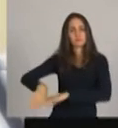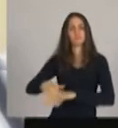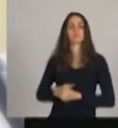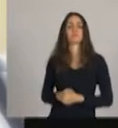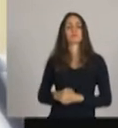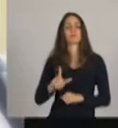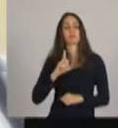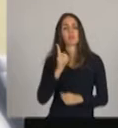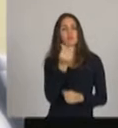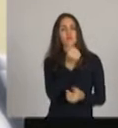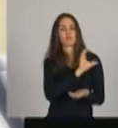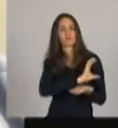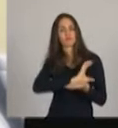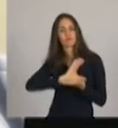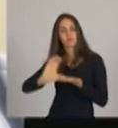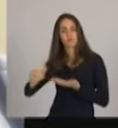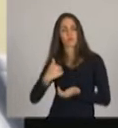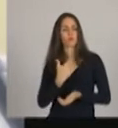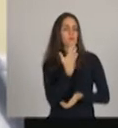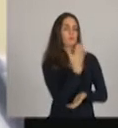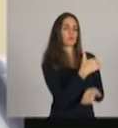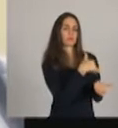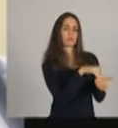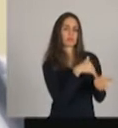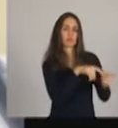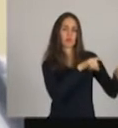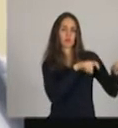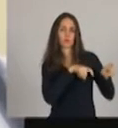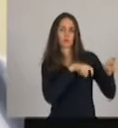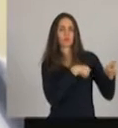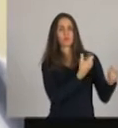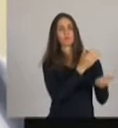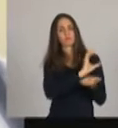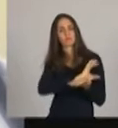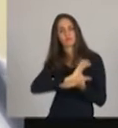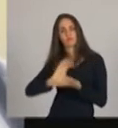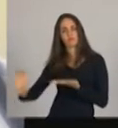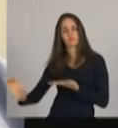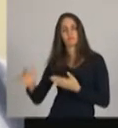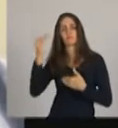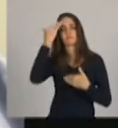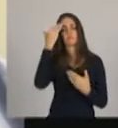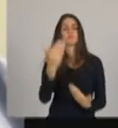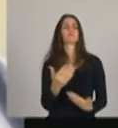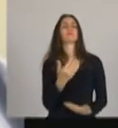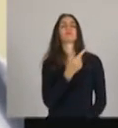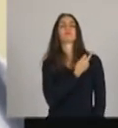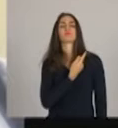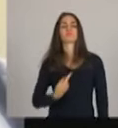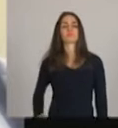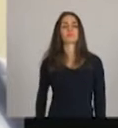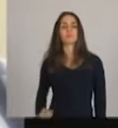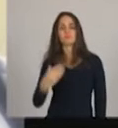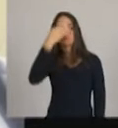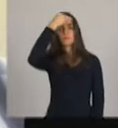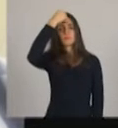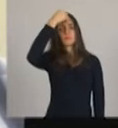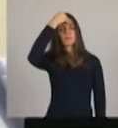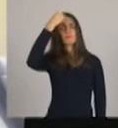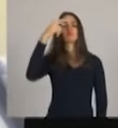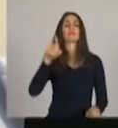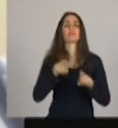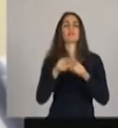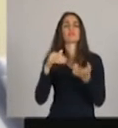emenda, um pedido nosso à Secretaria de Agricultura, e eu quero agradecer ao governador Renato Casagrande, ao